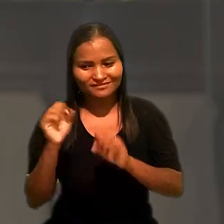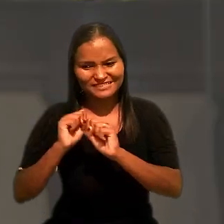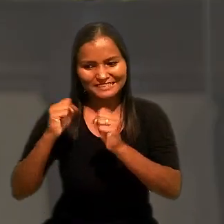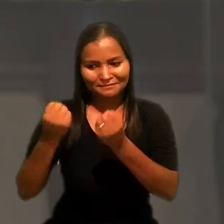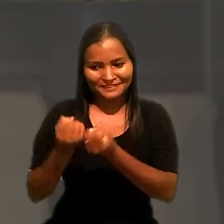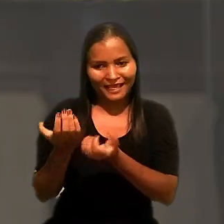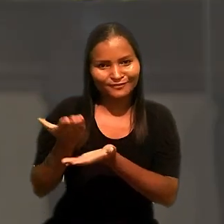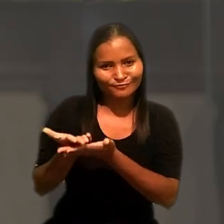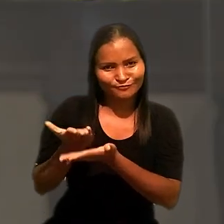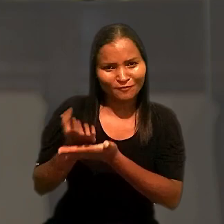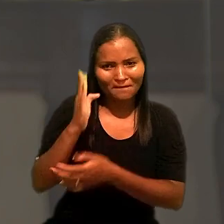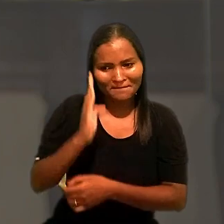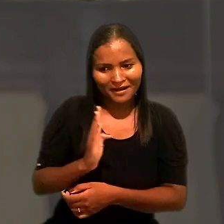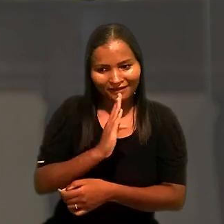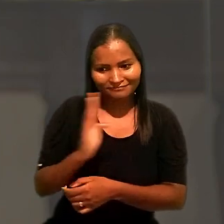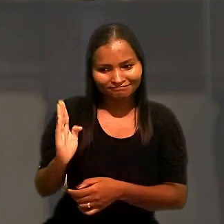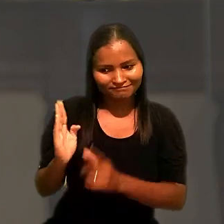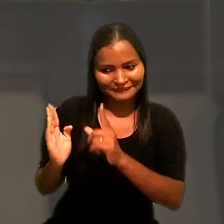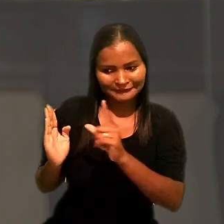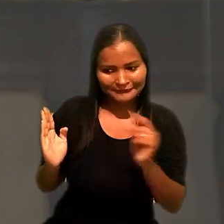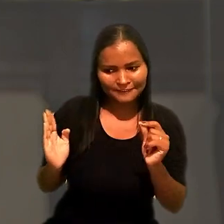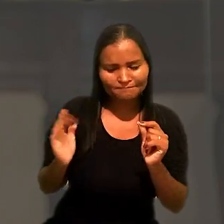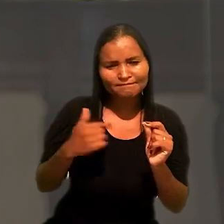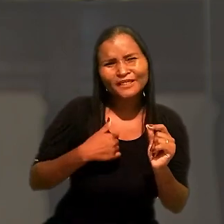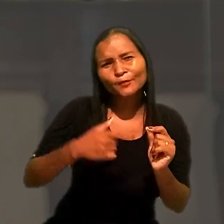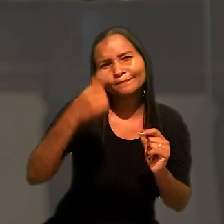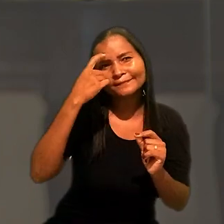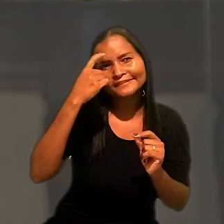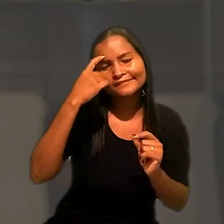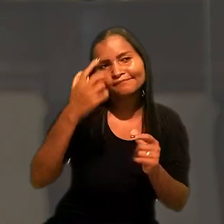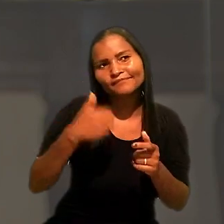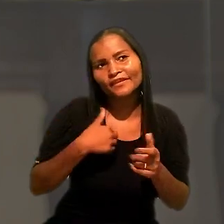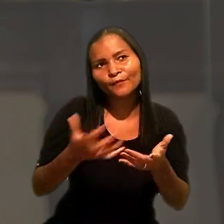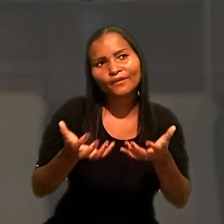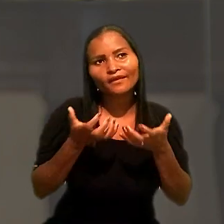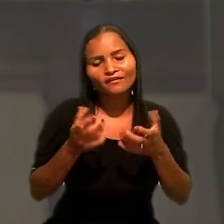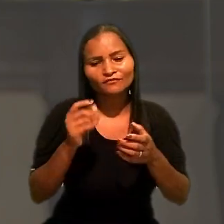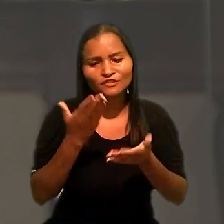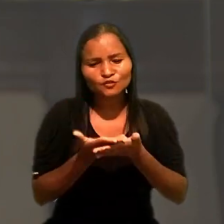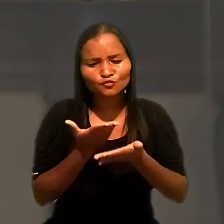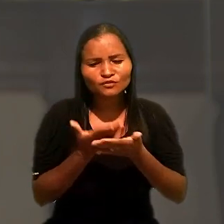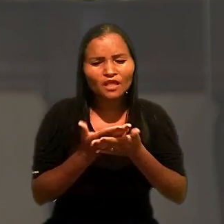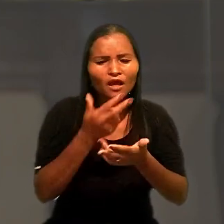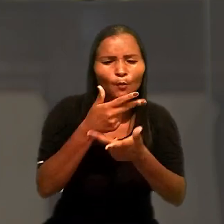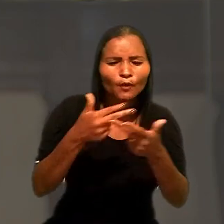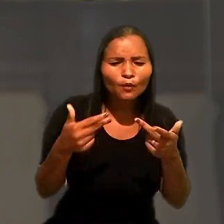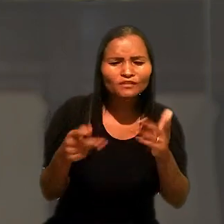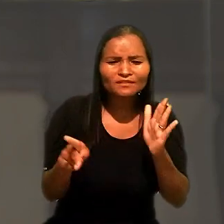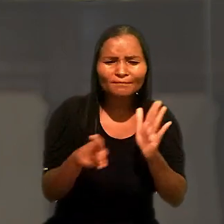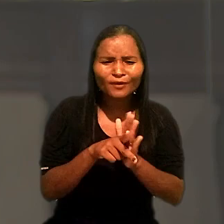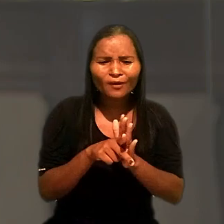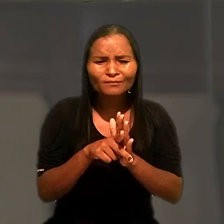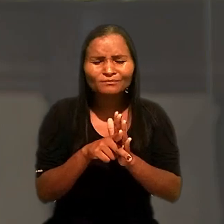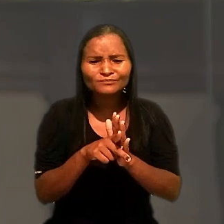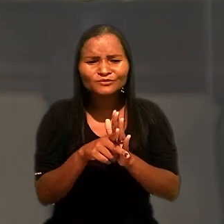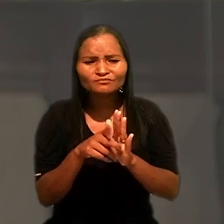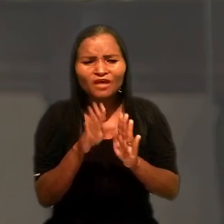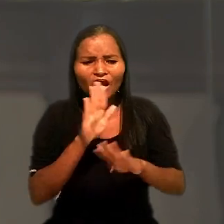resolvi sair do seminário, eu disse, eu quero fazer uma ciência ligada às pessoas.